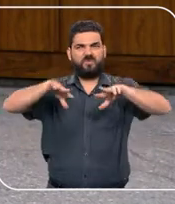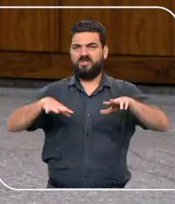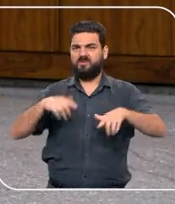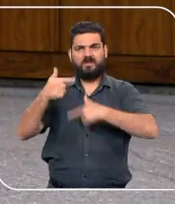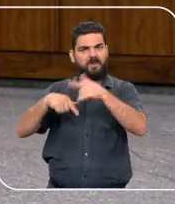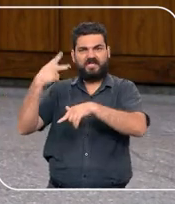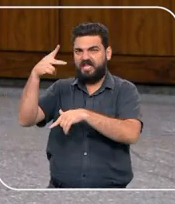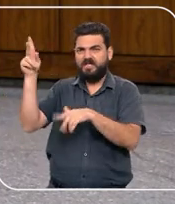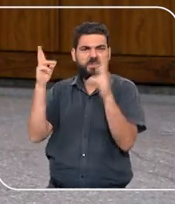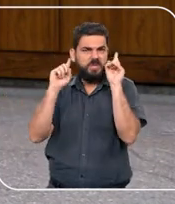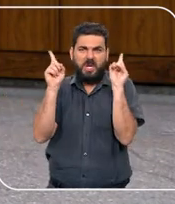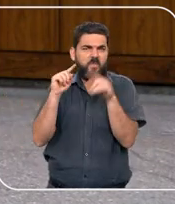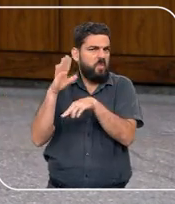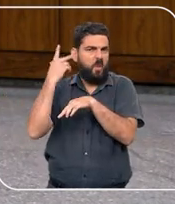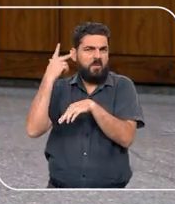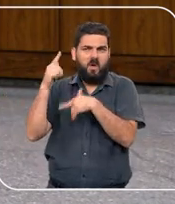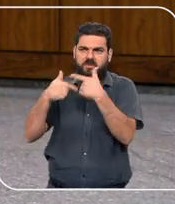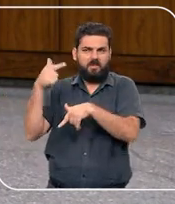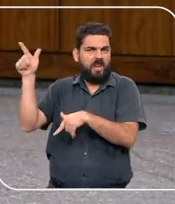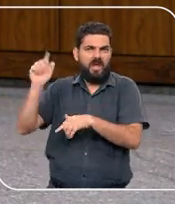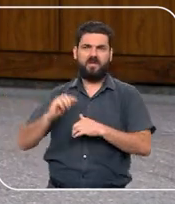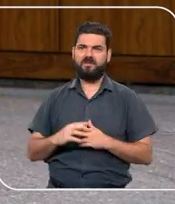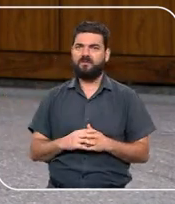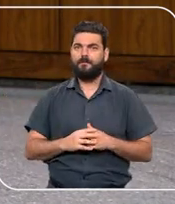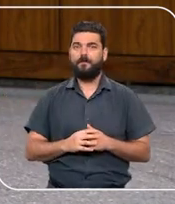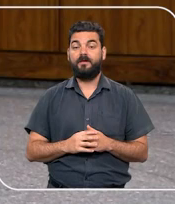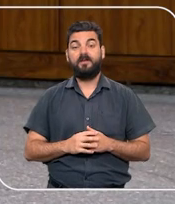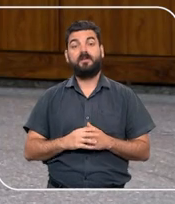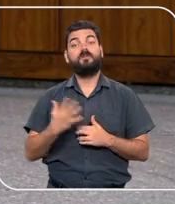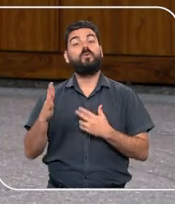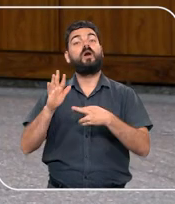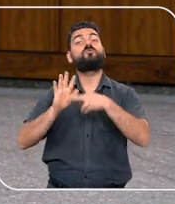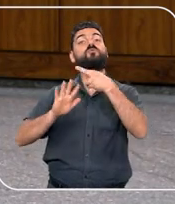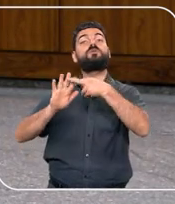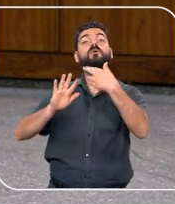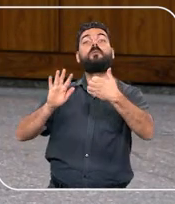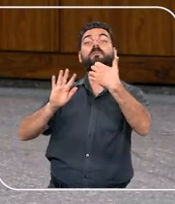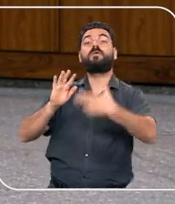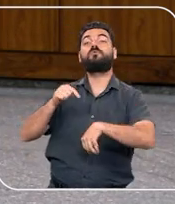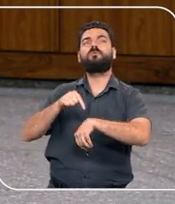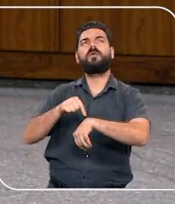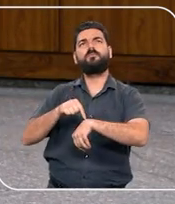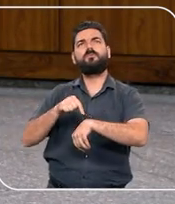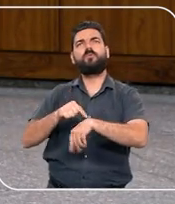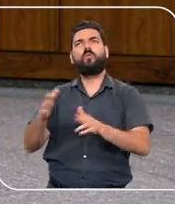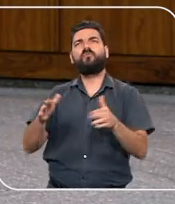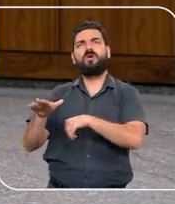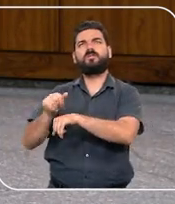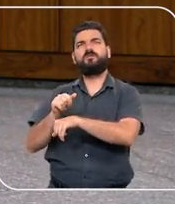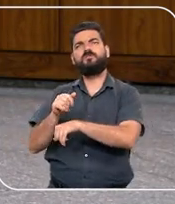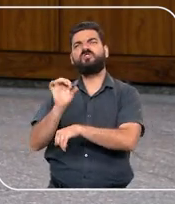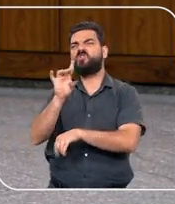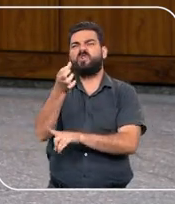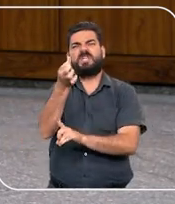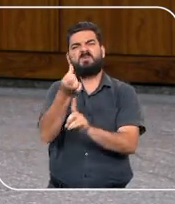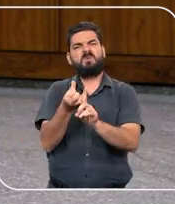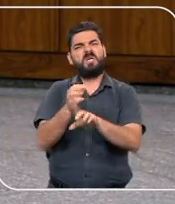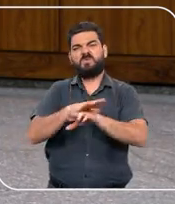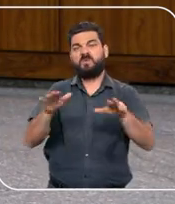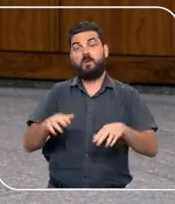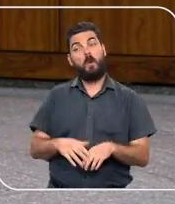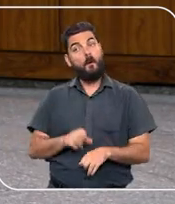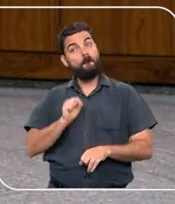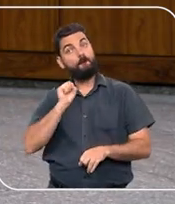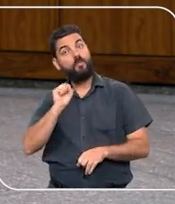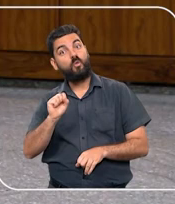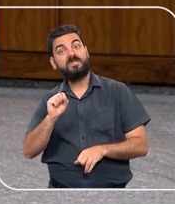haverá prejuízo das atividades normais nos tribunais de origem de acordo com a resolução o período de convocação será de 6